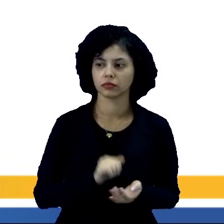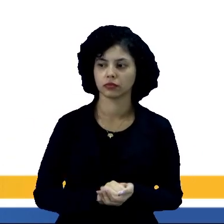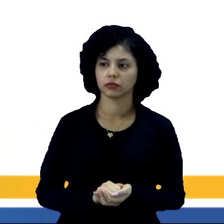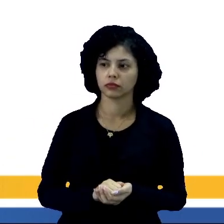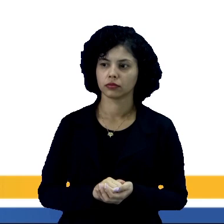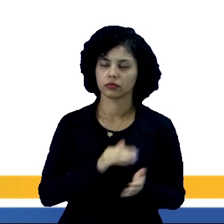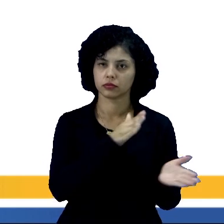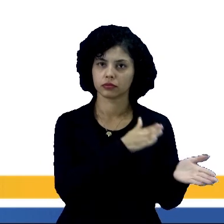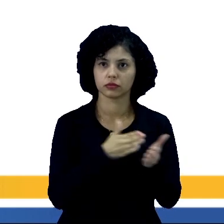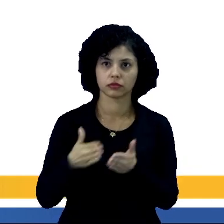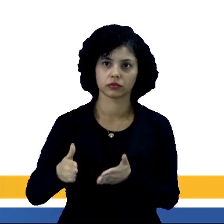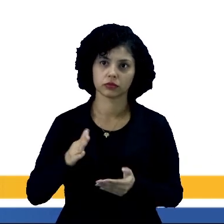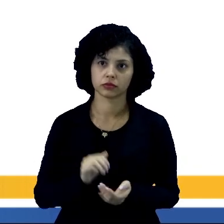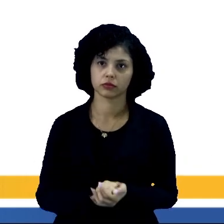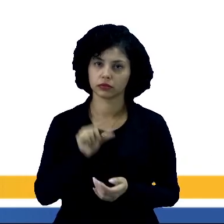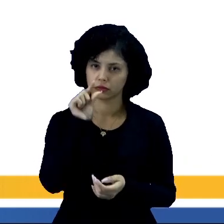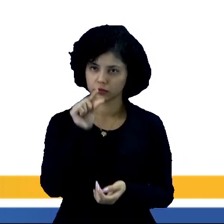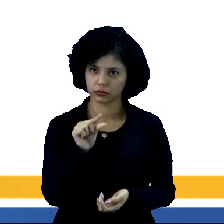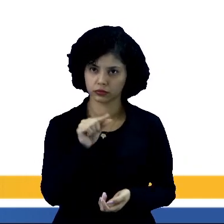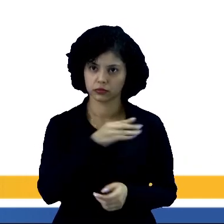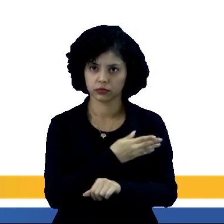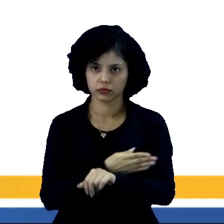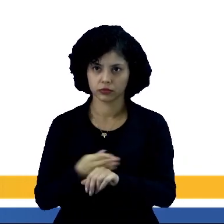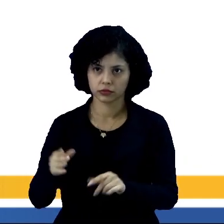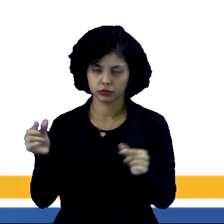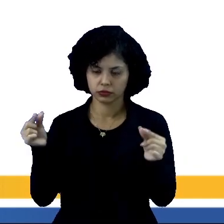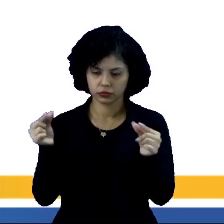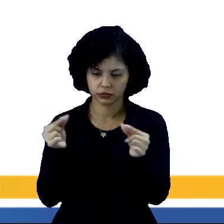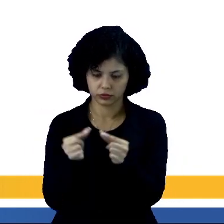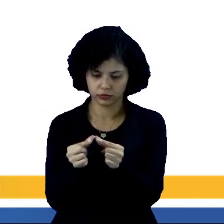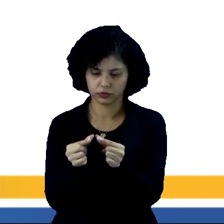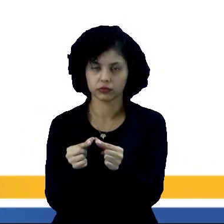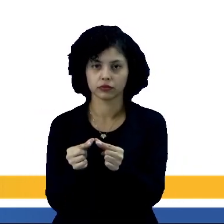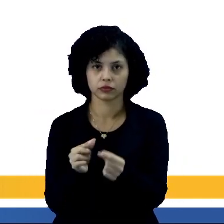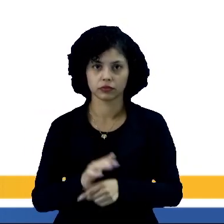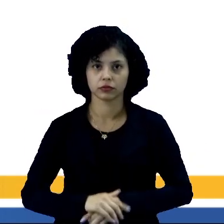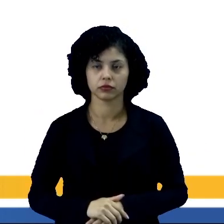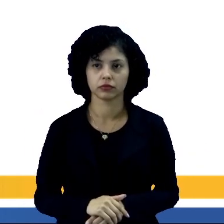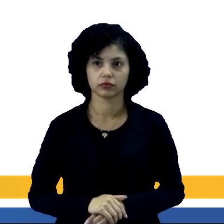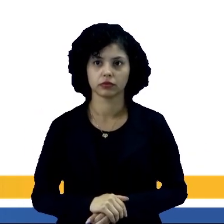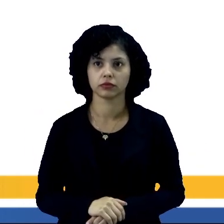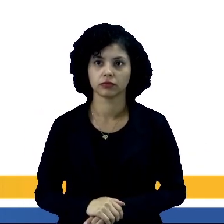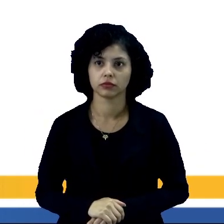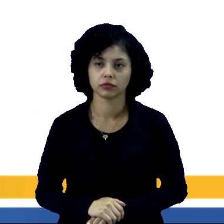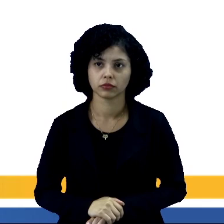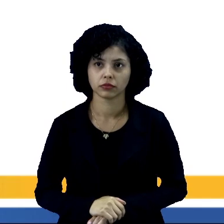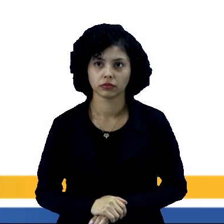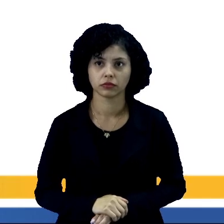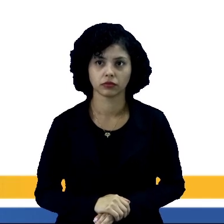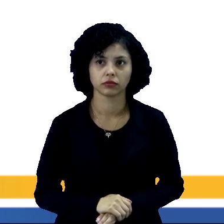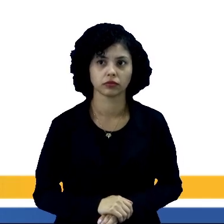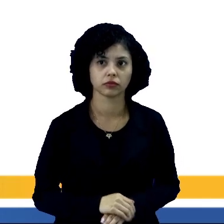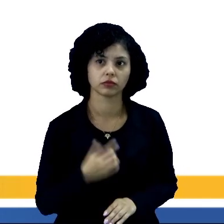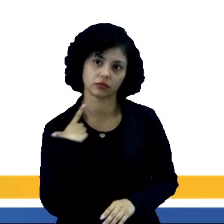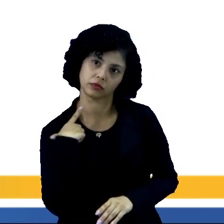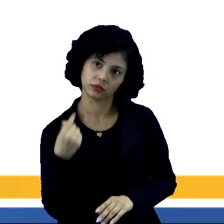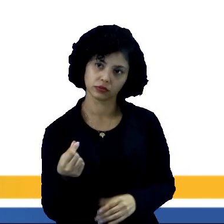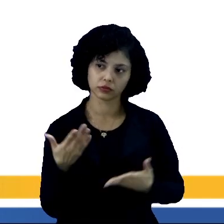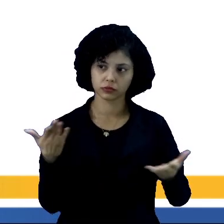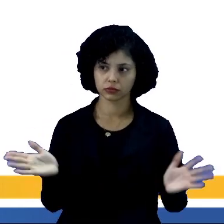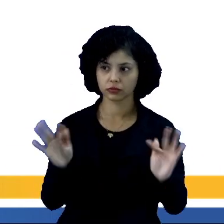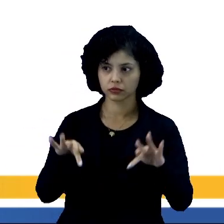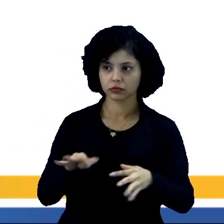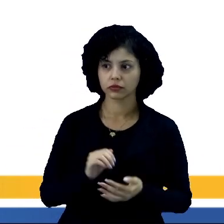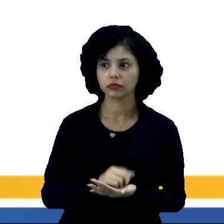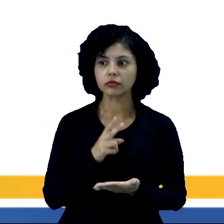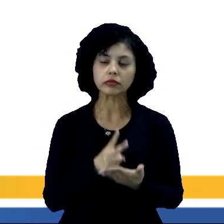finalmente vai passar a ser uma anã branca, que é a diminuição drástica de tamanho. E como que a gente faz para escapar